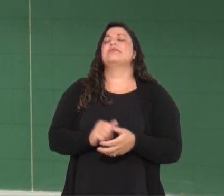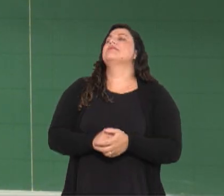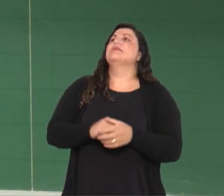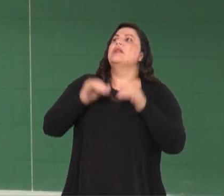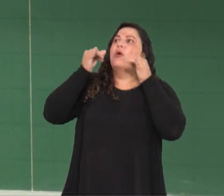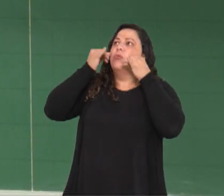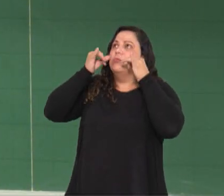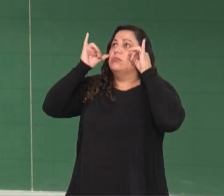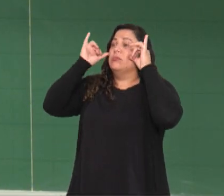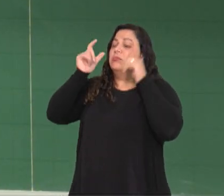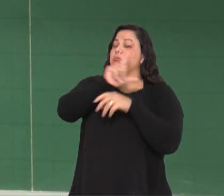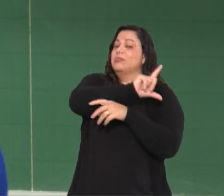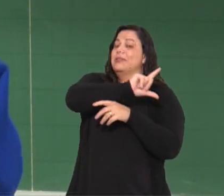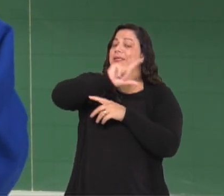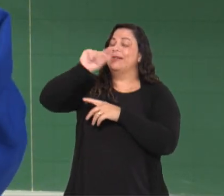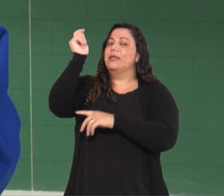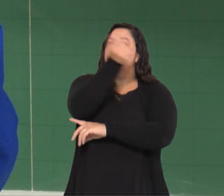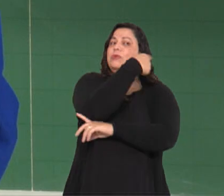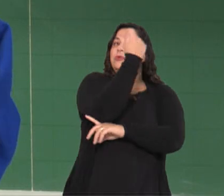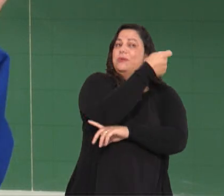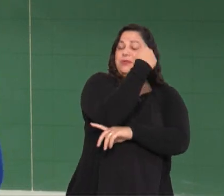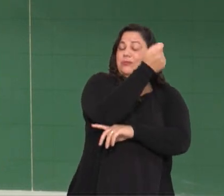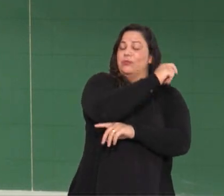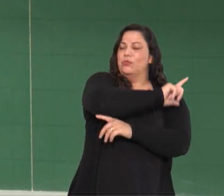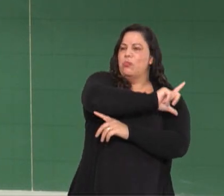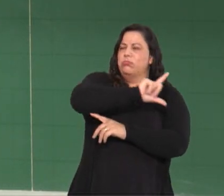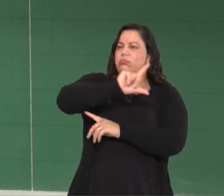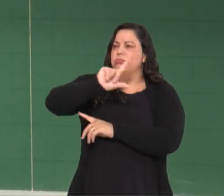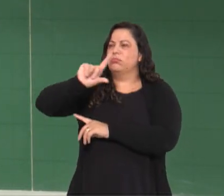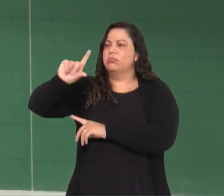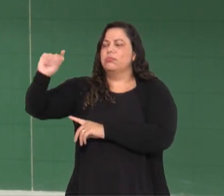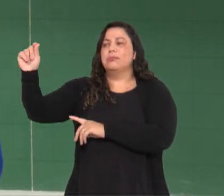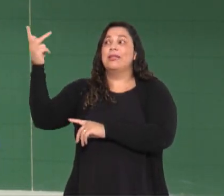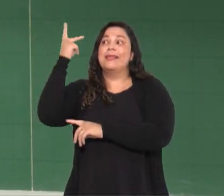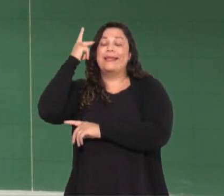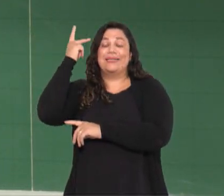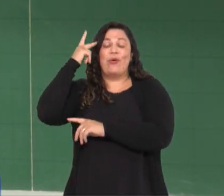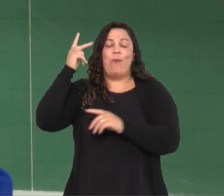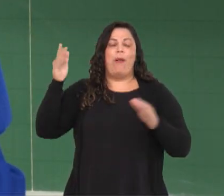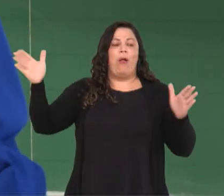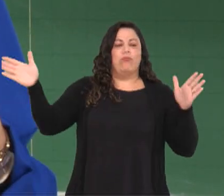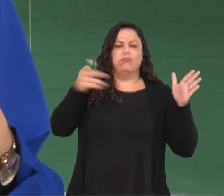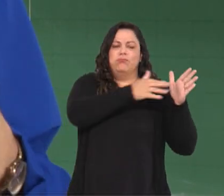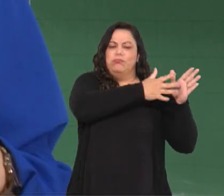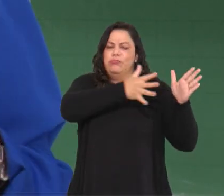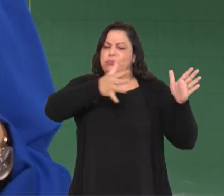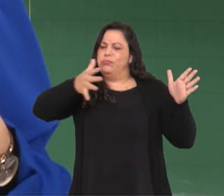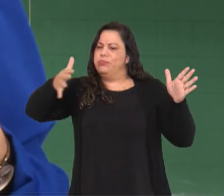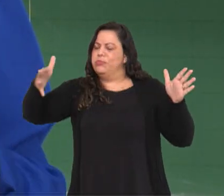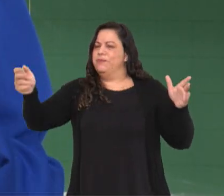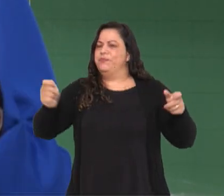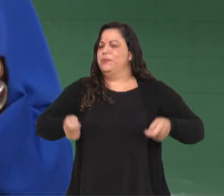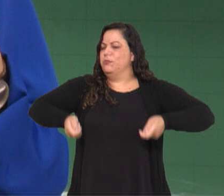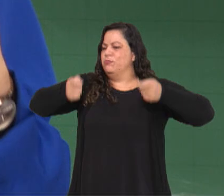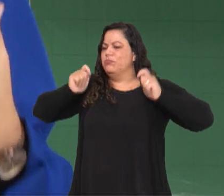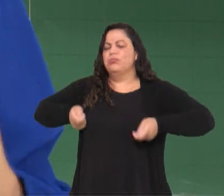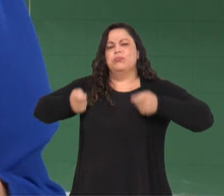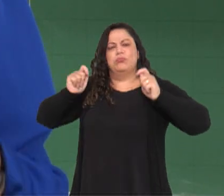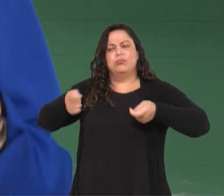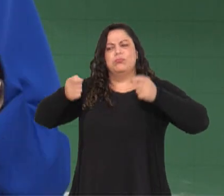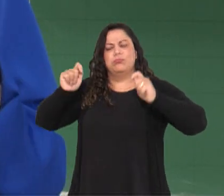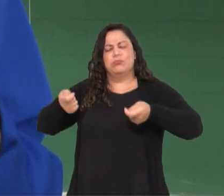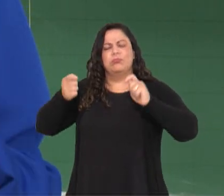Rio Grande do Sul e vinha até São Paulo, Minas Gerais. Então quando o gado chegava aqui no Paraná, ele já estava